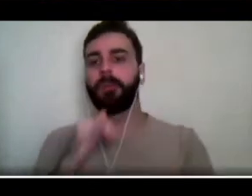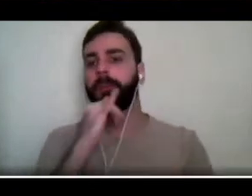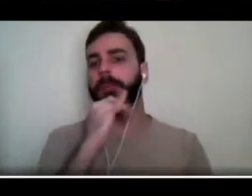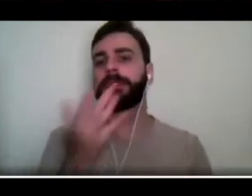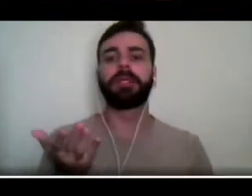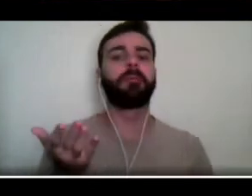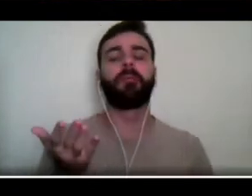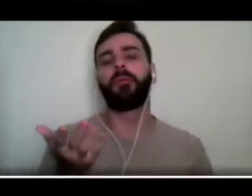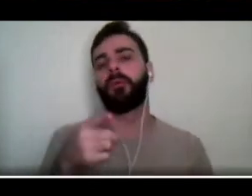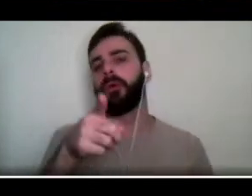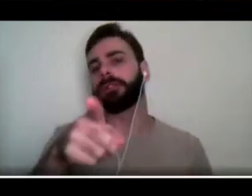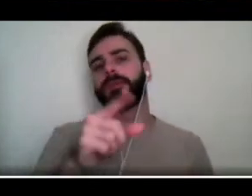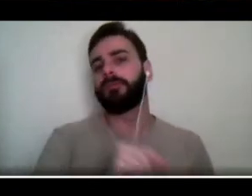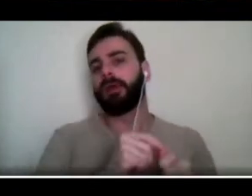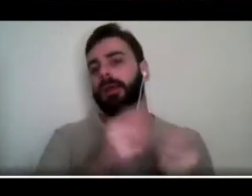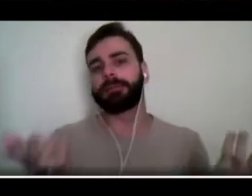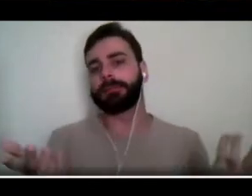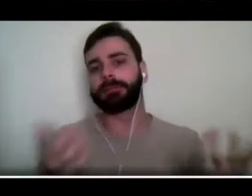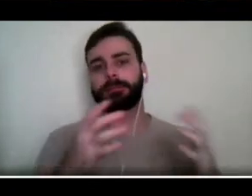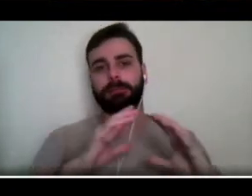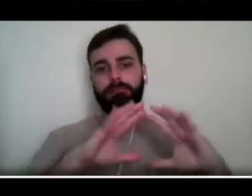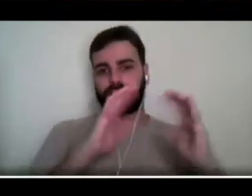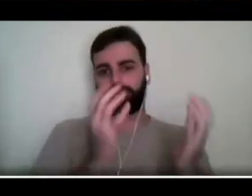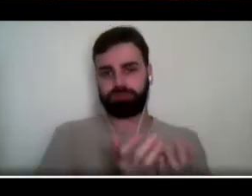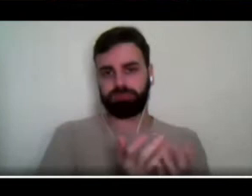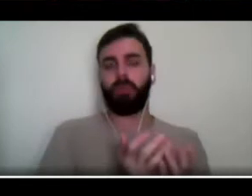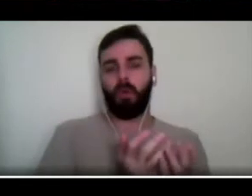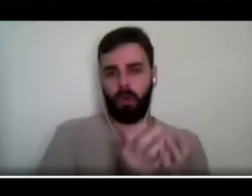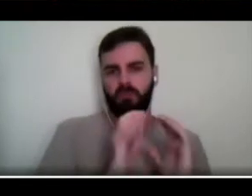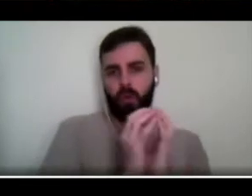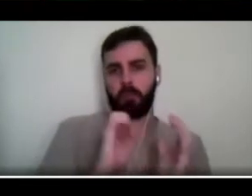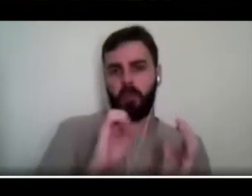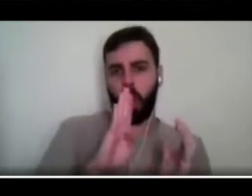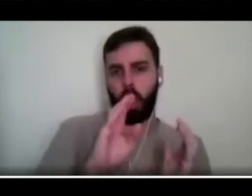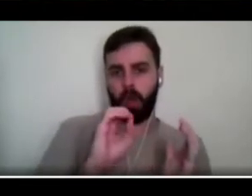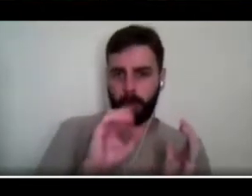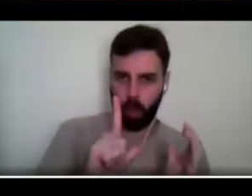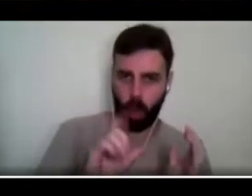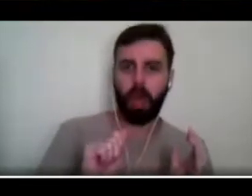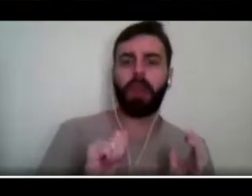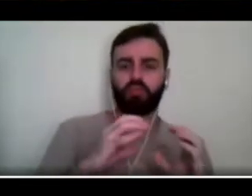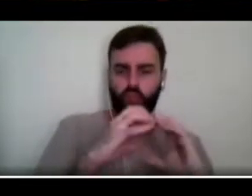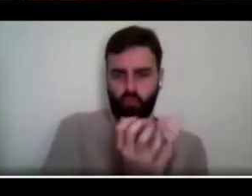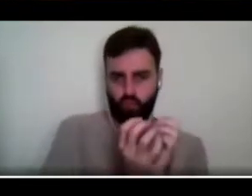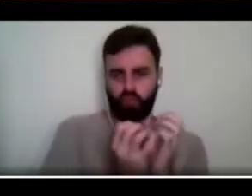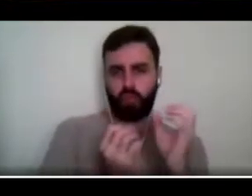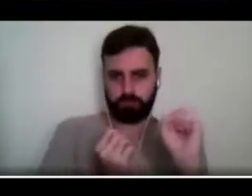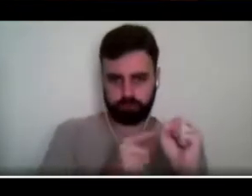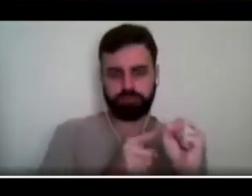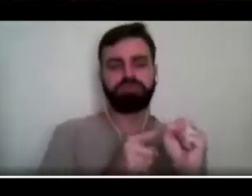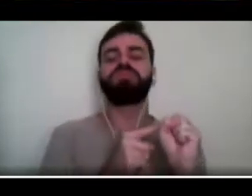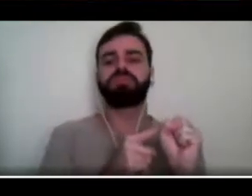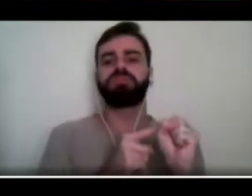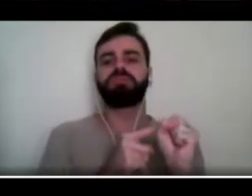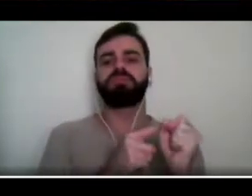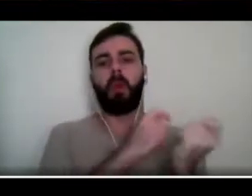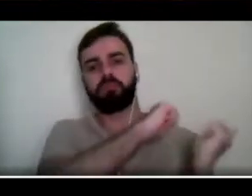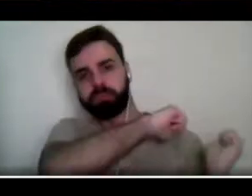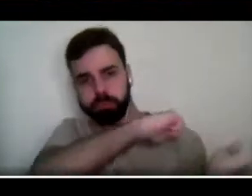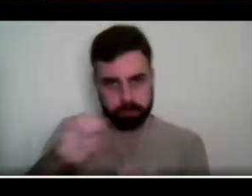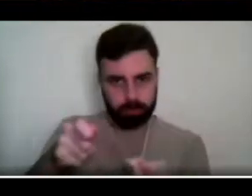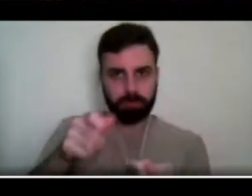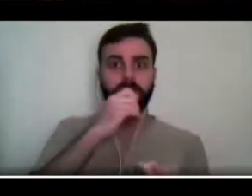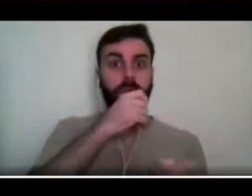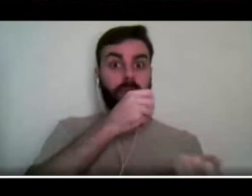beisebol, você lança uma bola de beisebol, dá uma tacada na bola de beisebol. A partir do momento que a bola